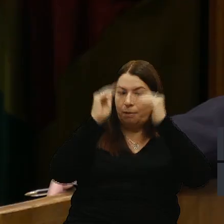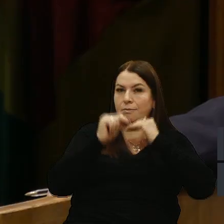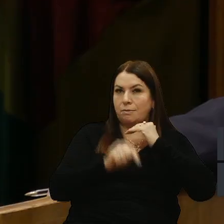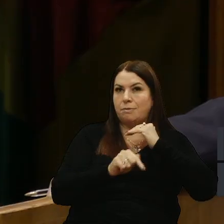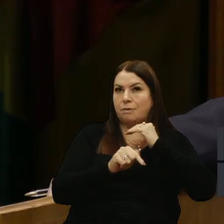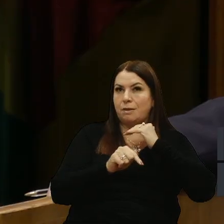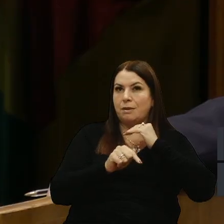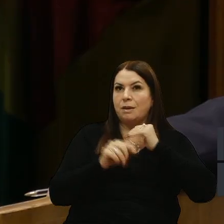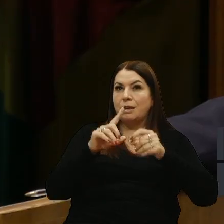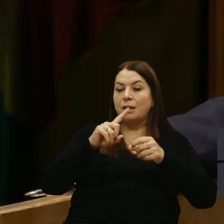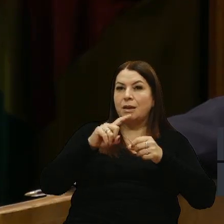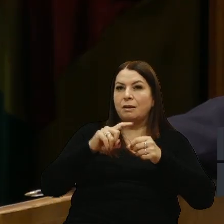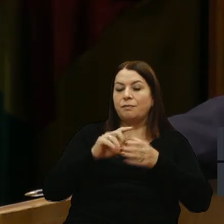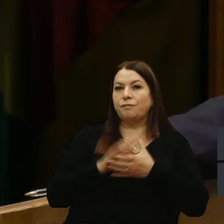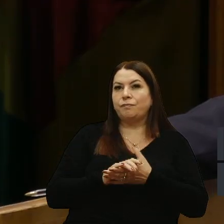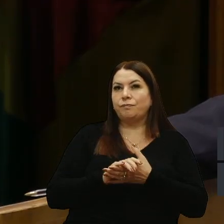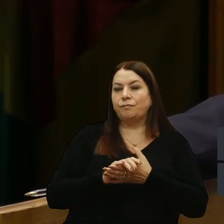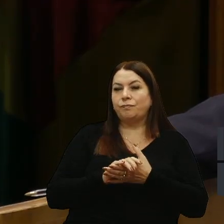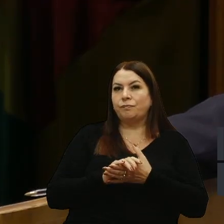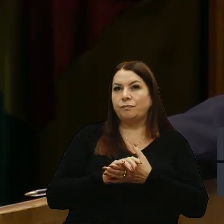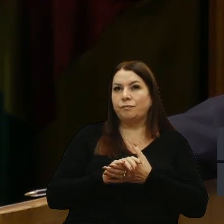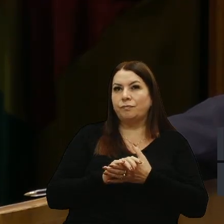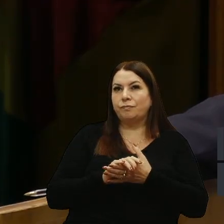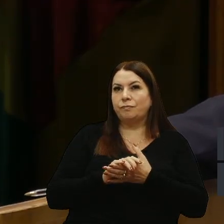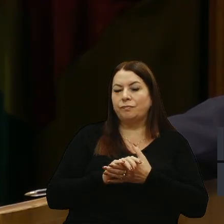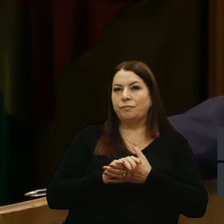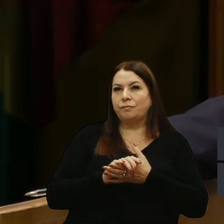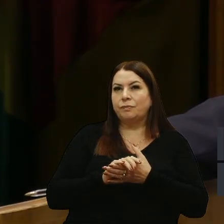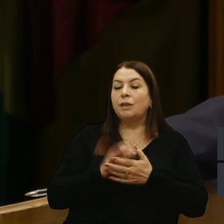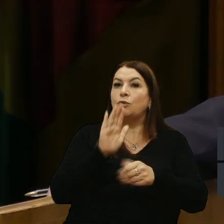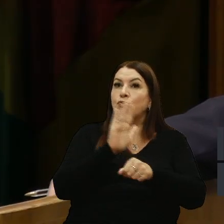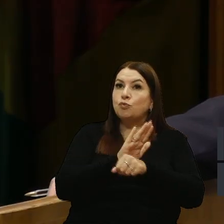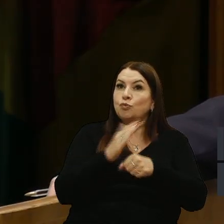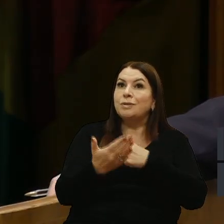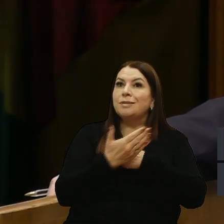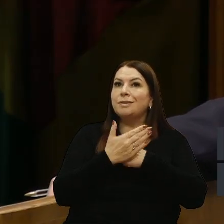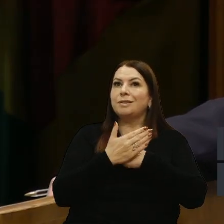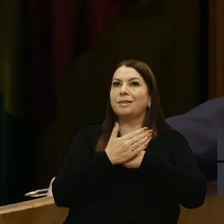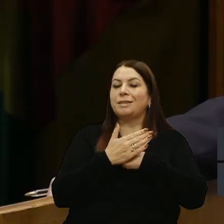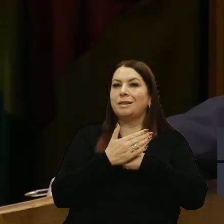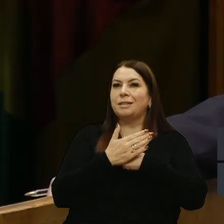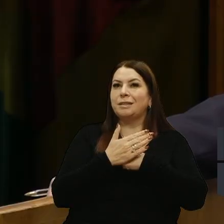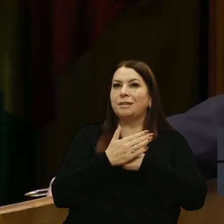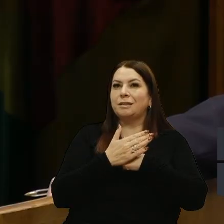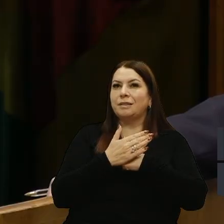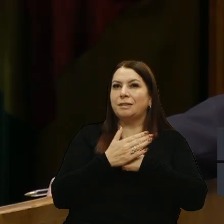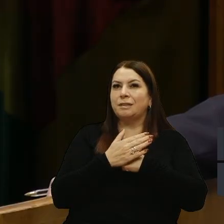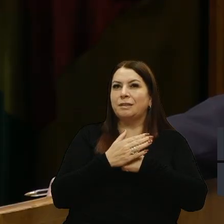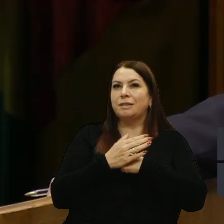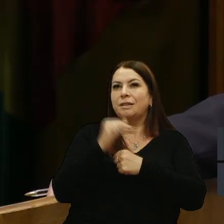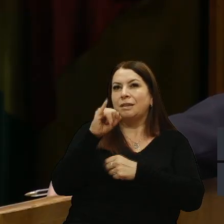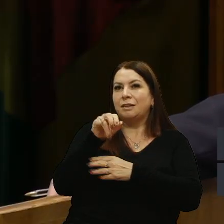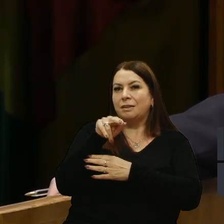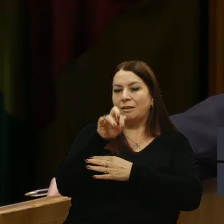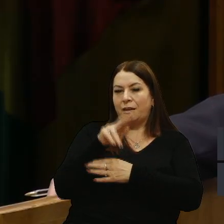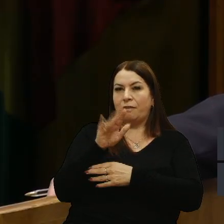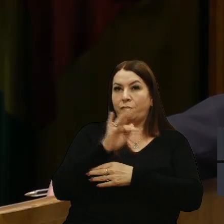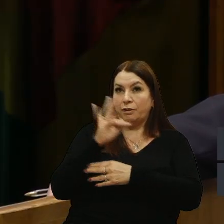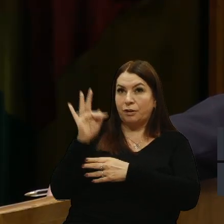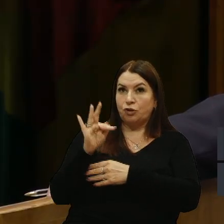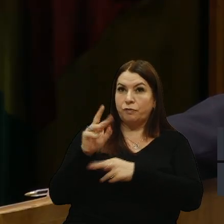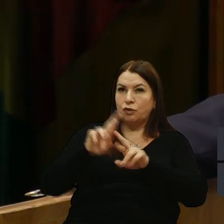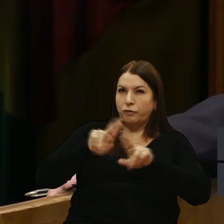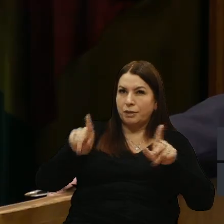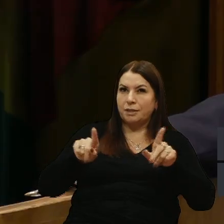a voluntariedade, ser voluntário a cooperação interfederativa e a diversidade